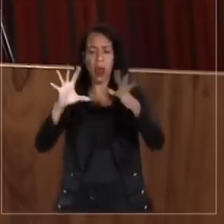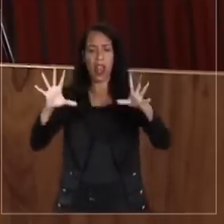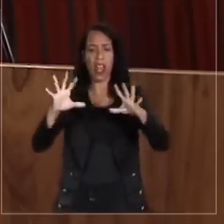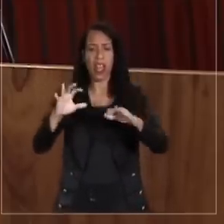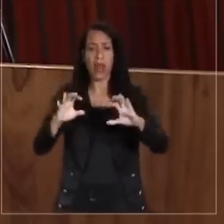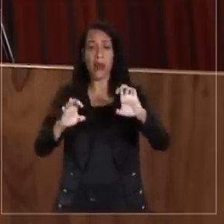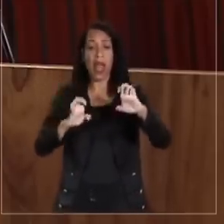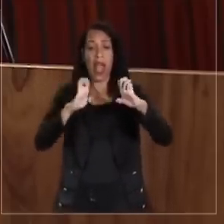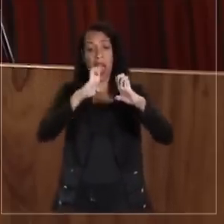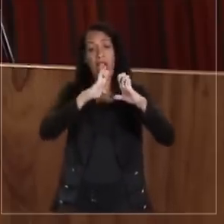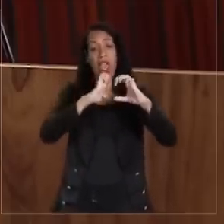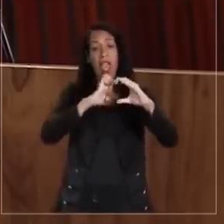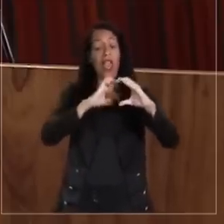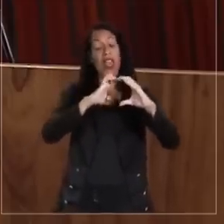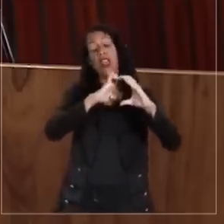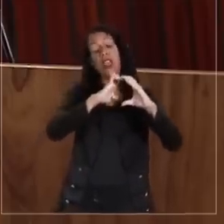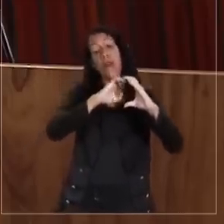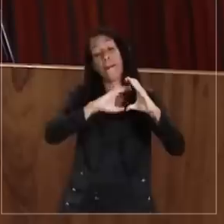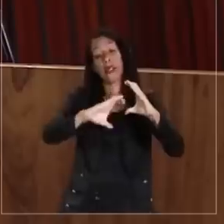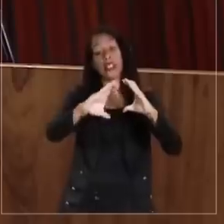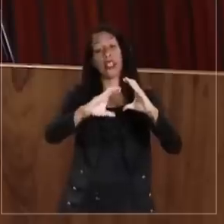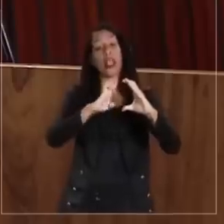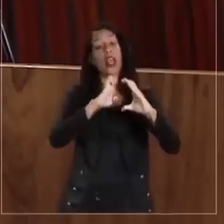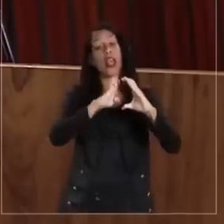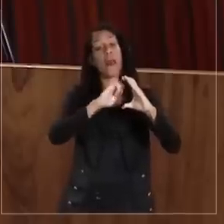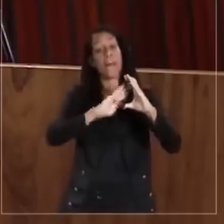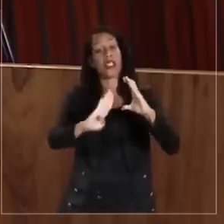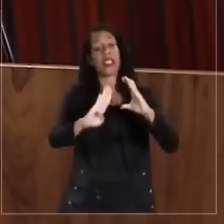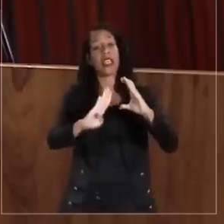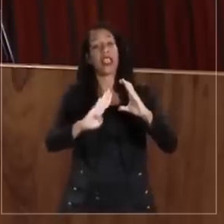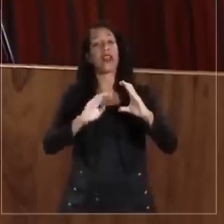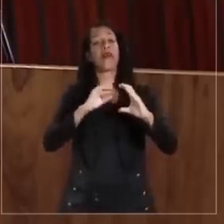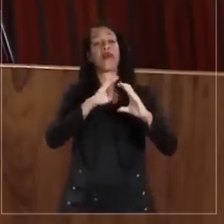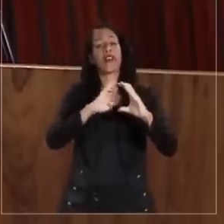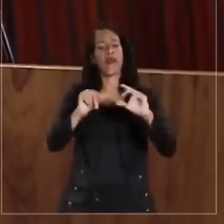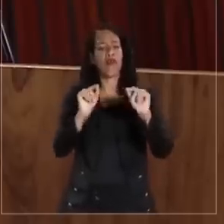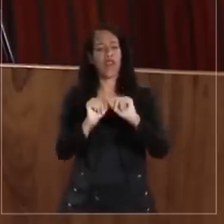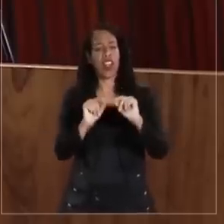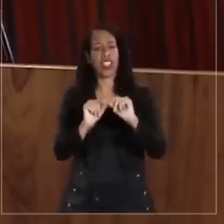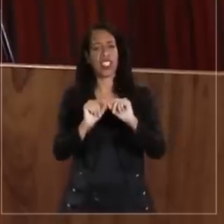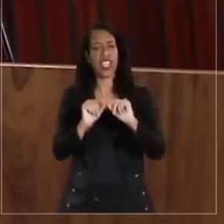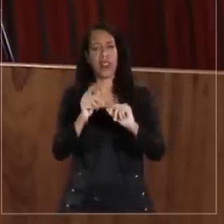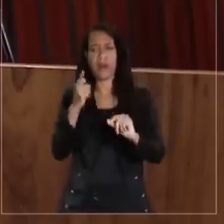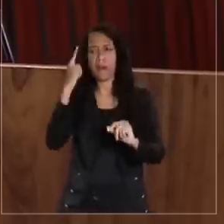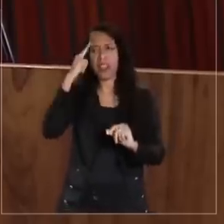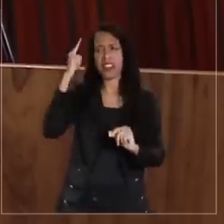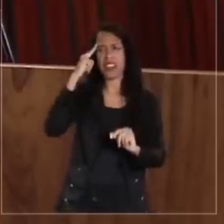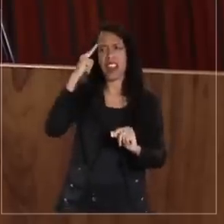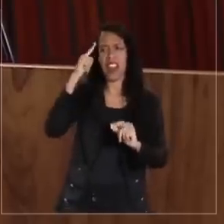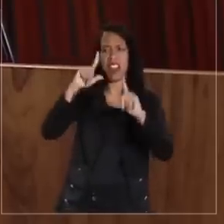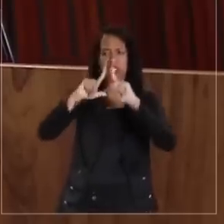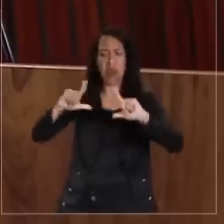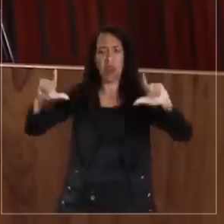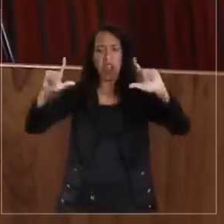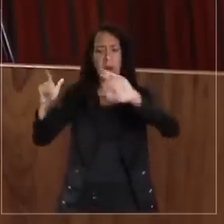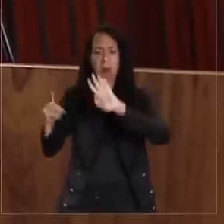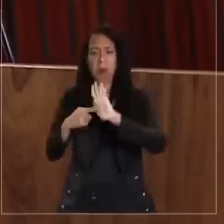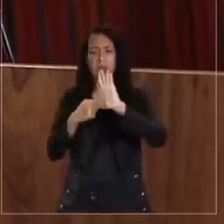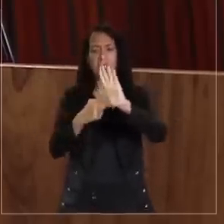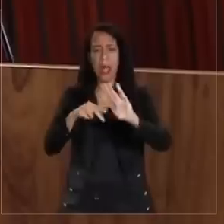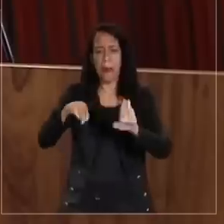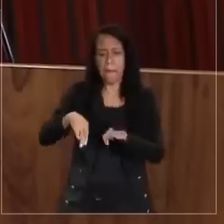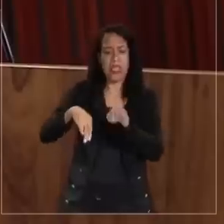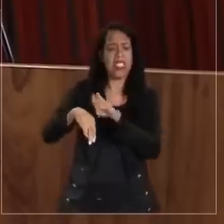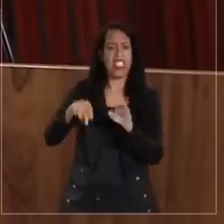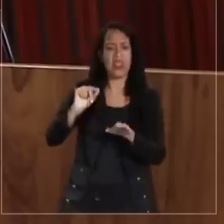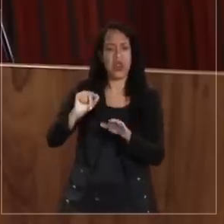pela EBC e pelas redes sociais oficiais, fazer achaques contra ministros do